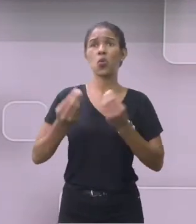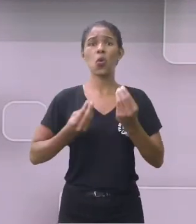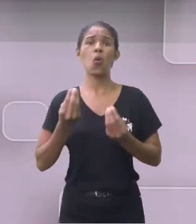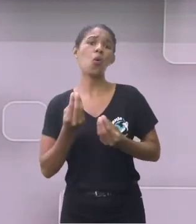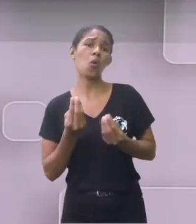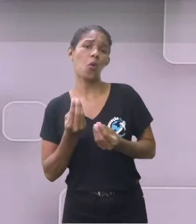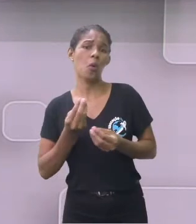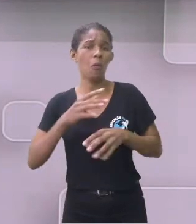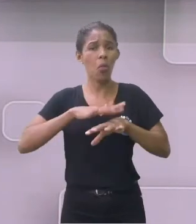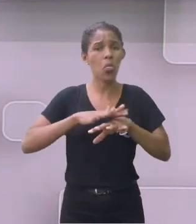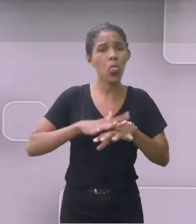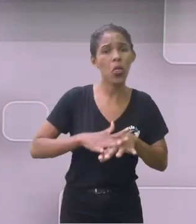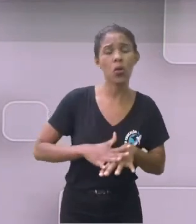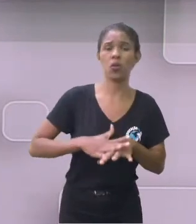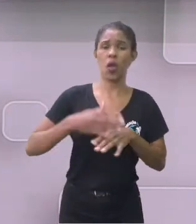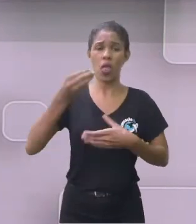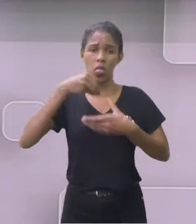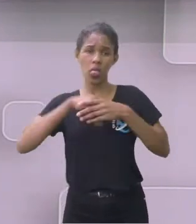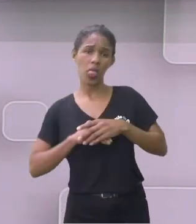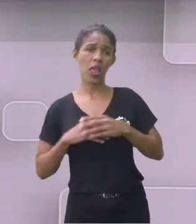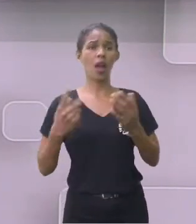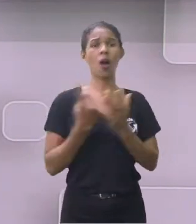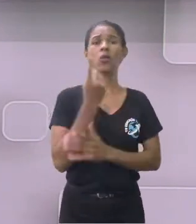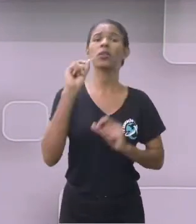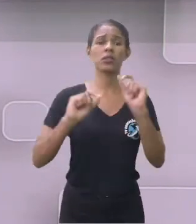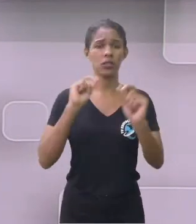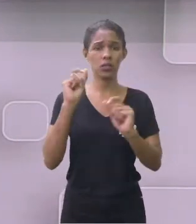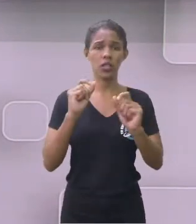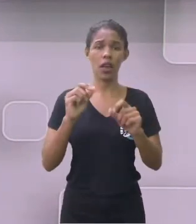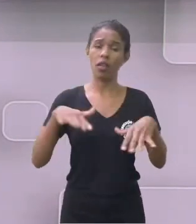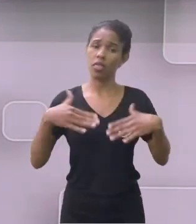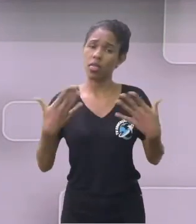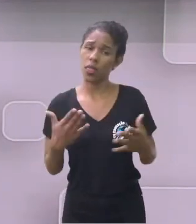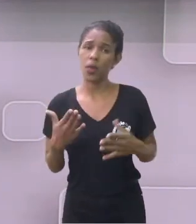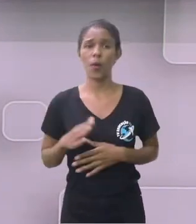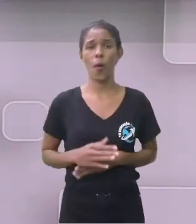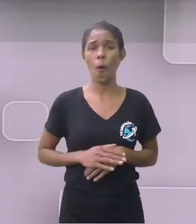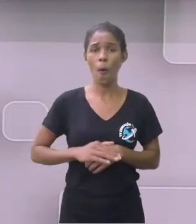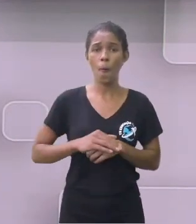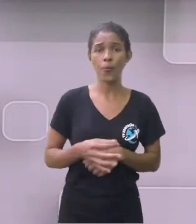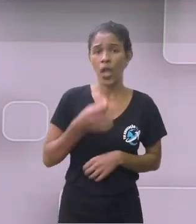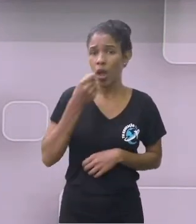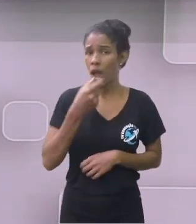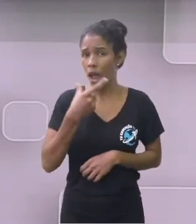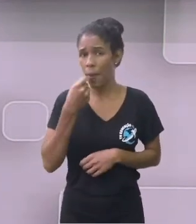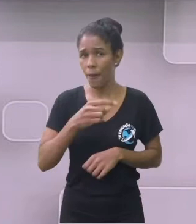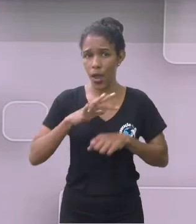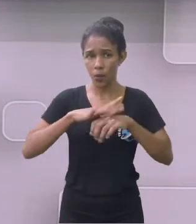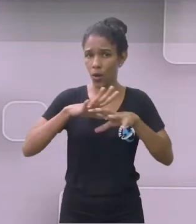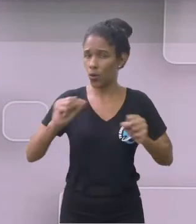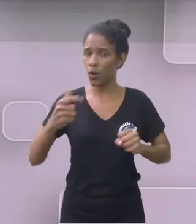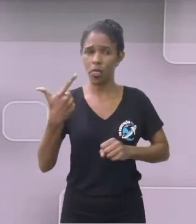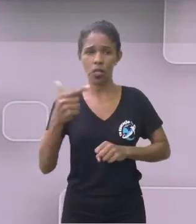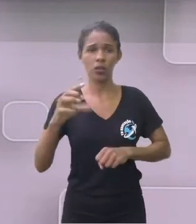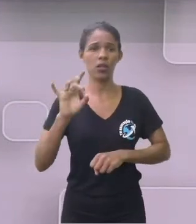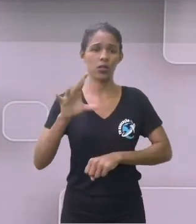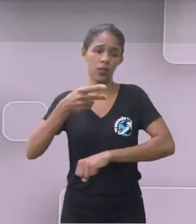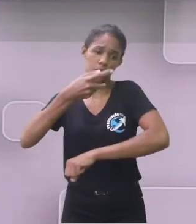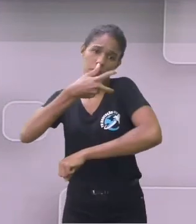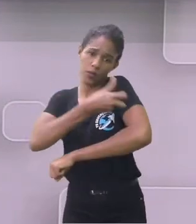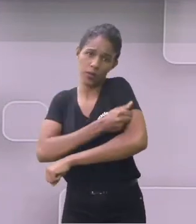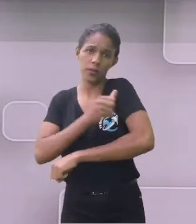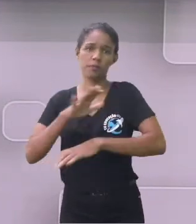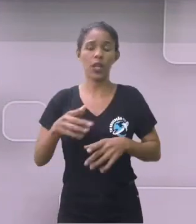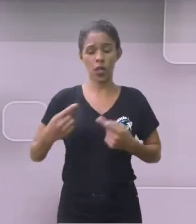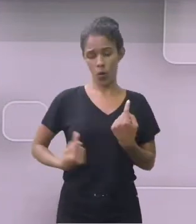tratamento curativo comprovado, havendo apenas as vacinas que são métodos preventivos. Sobre a imunidade,